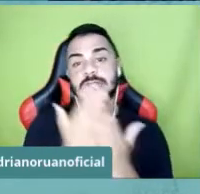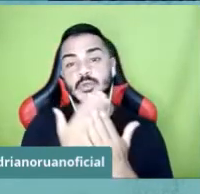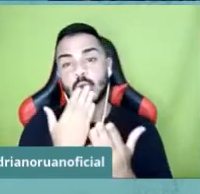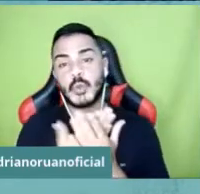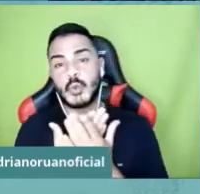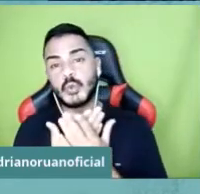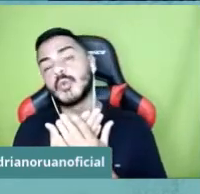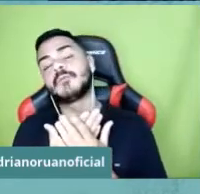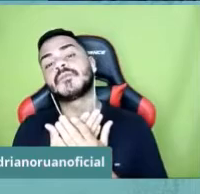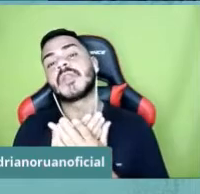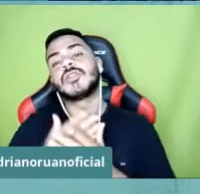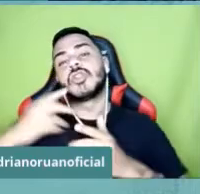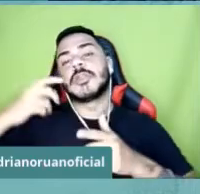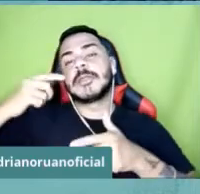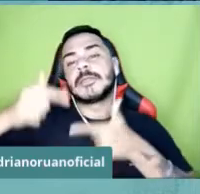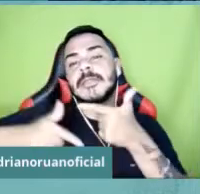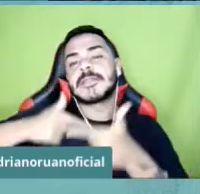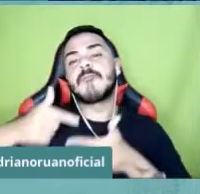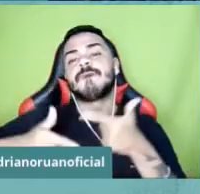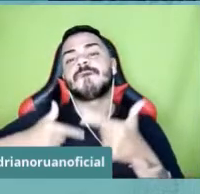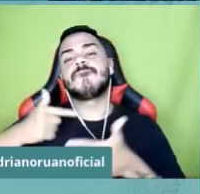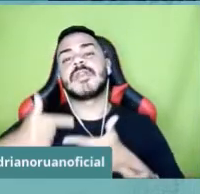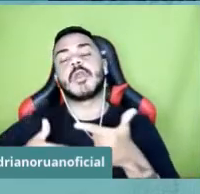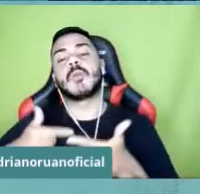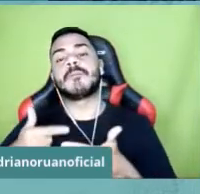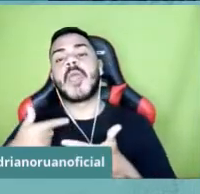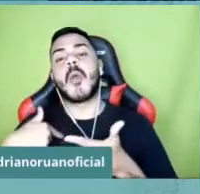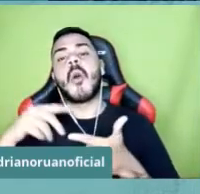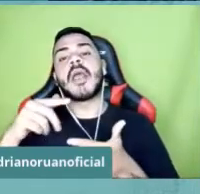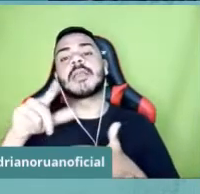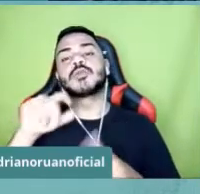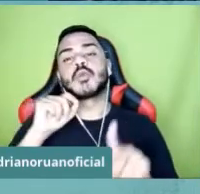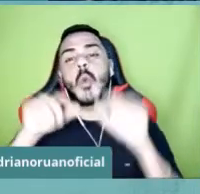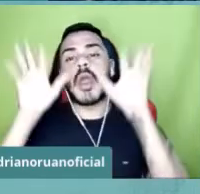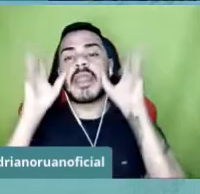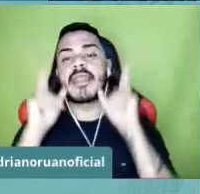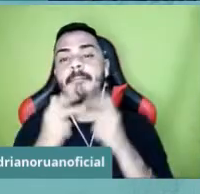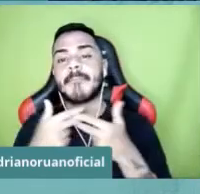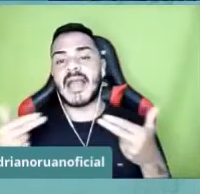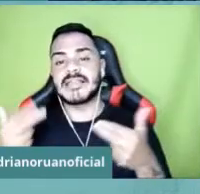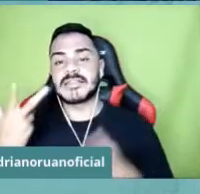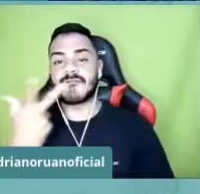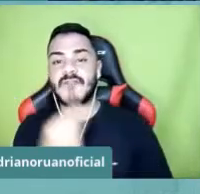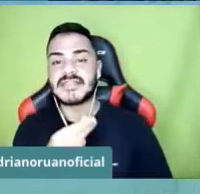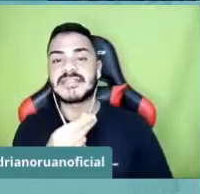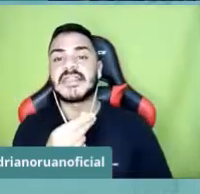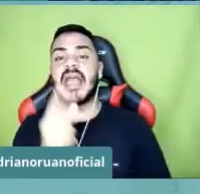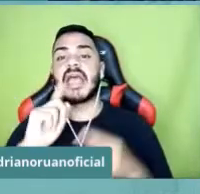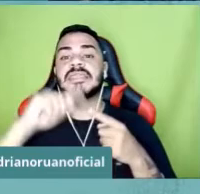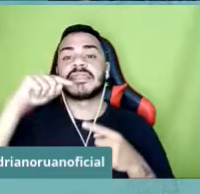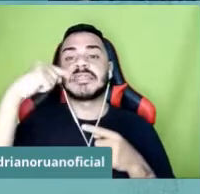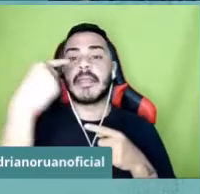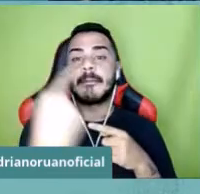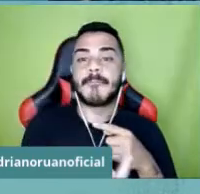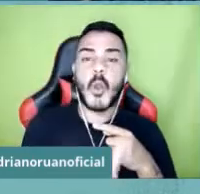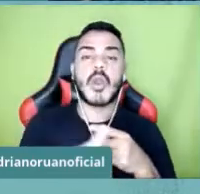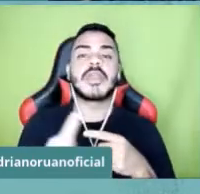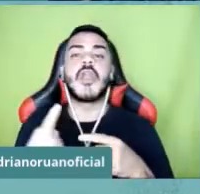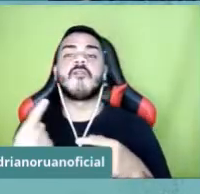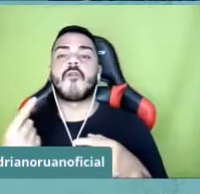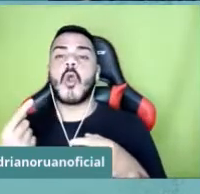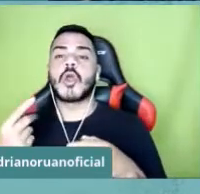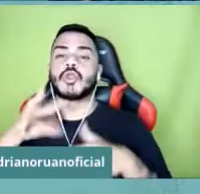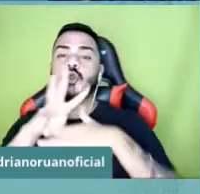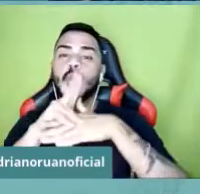de desafio. Eu pego esses animais, vacino esses animais, e depois eu vou infectar esses animais para